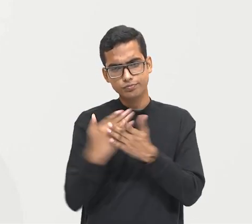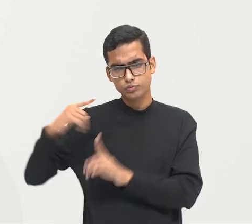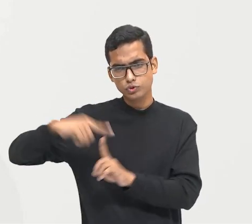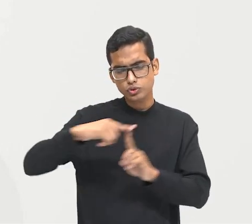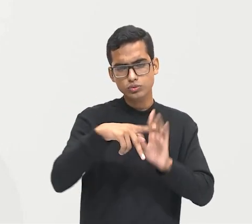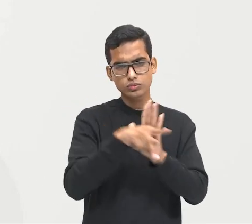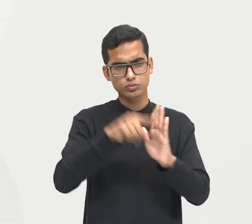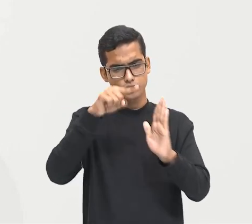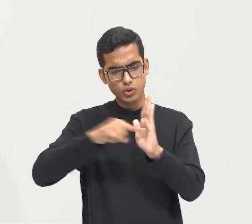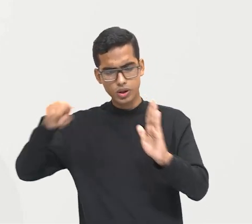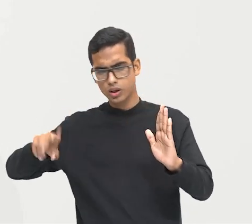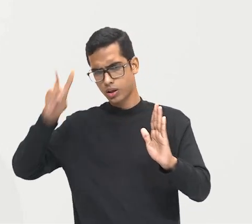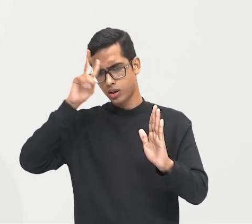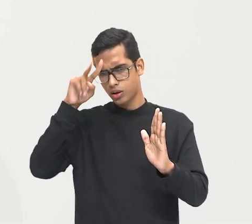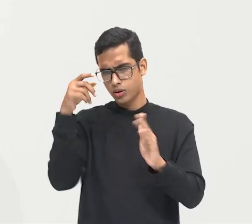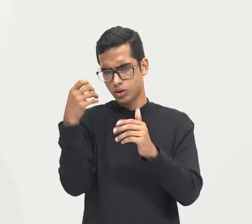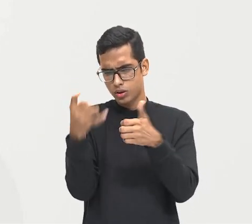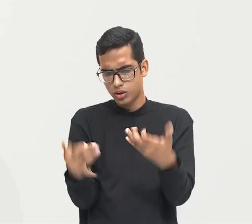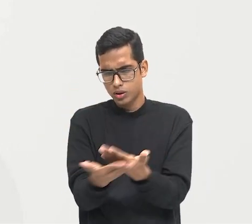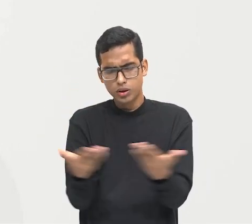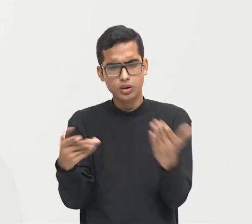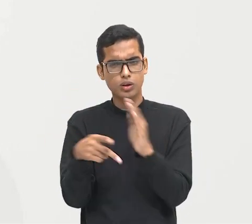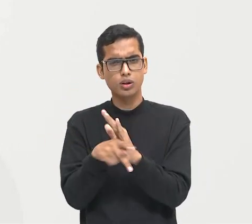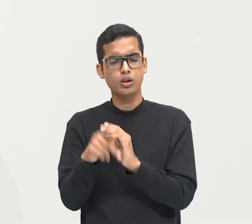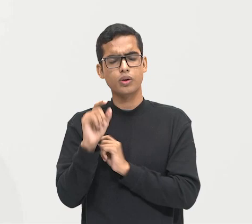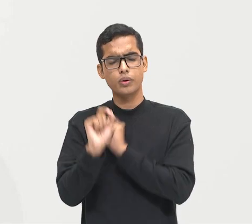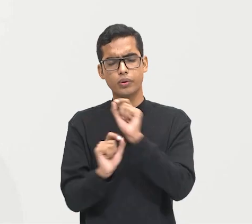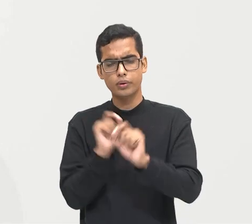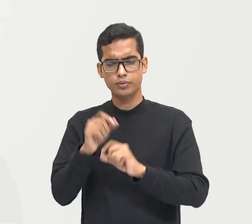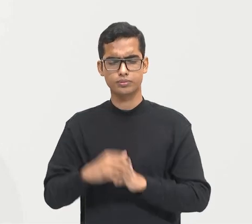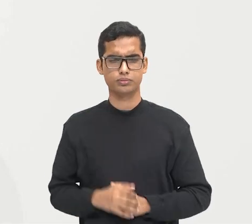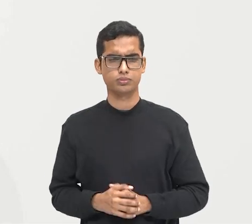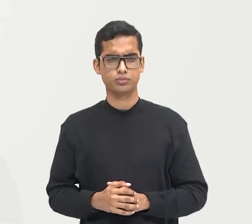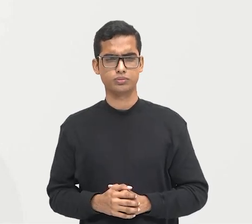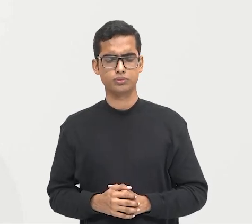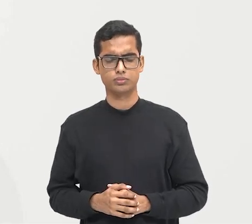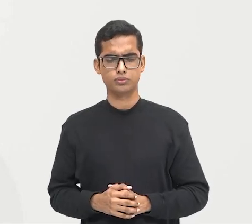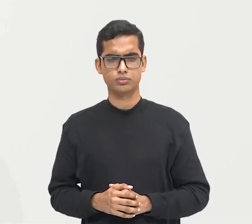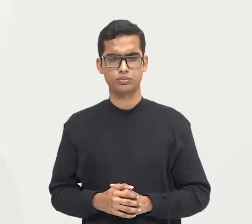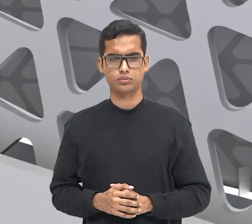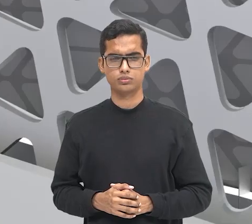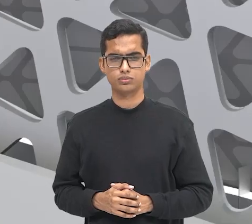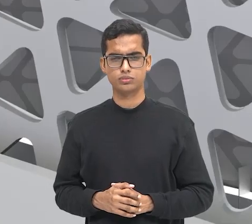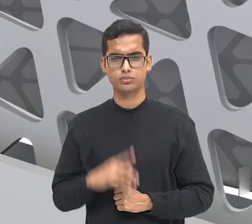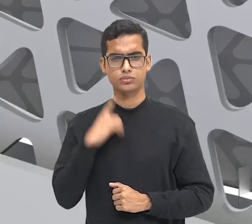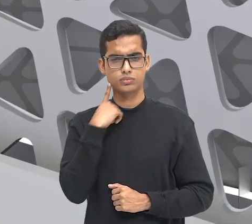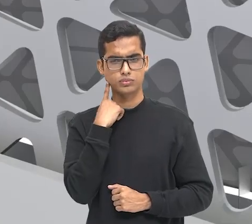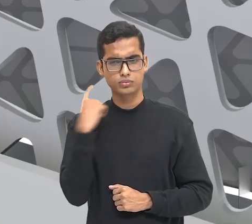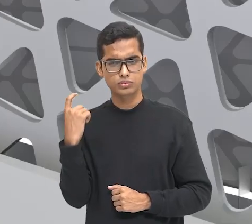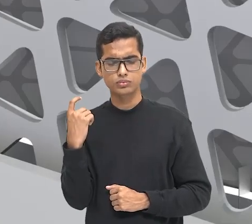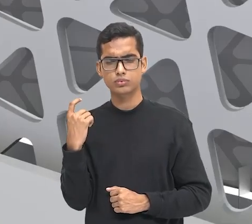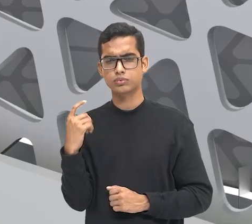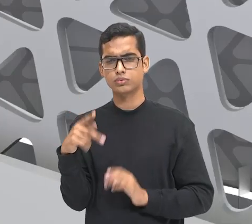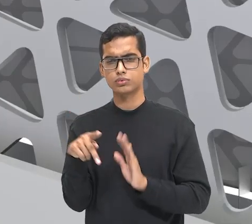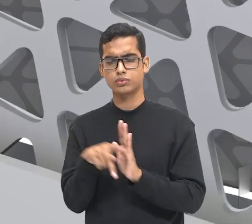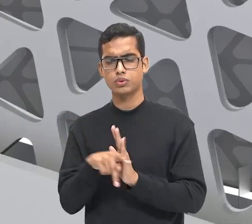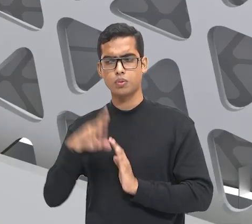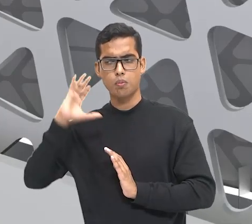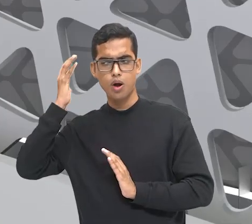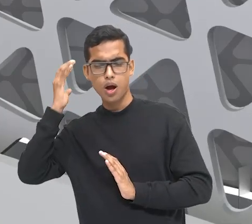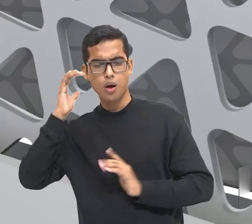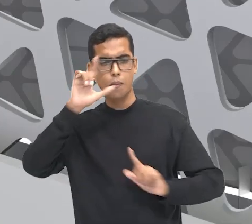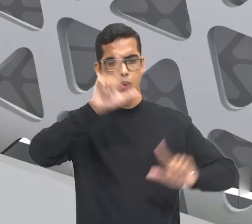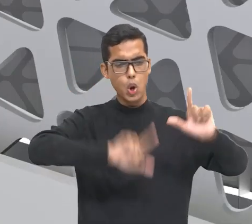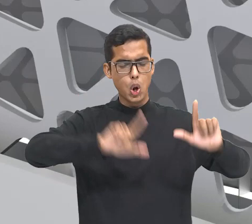de ondas, e lembra que nós falamos sobre as transmissões, né? As transmissões ali de TV, onde nós temos rádios e aparelhos de TV